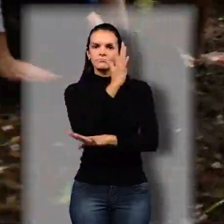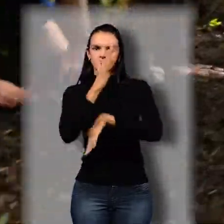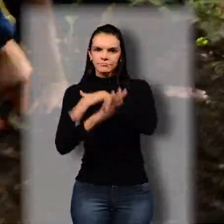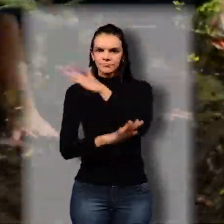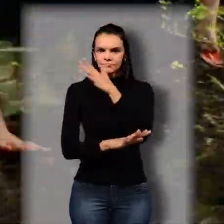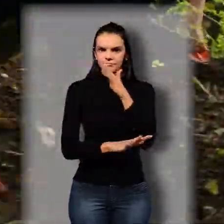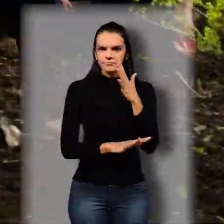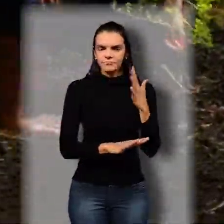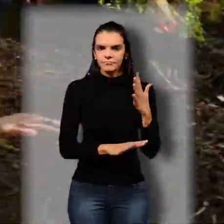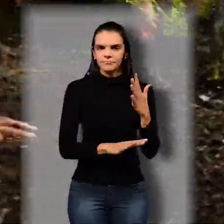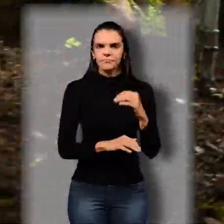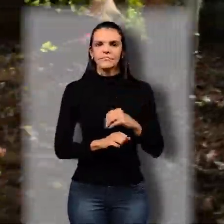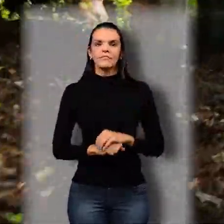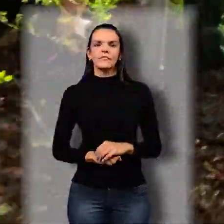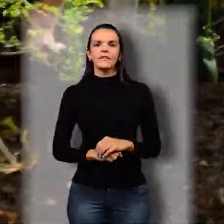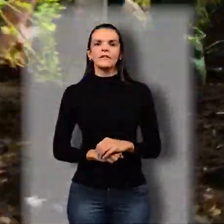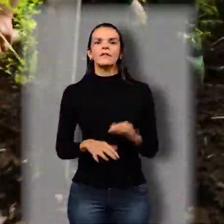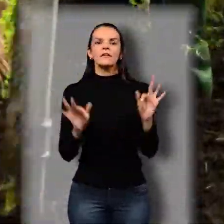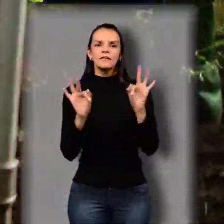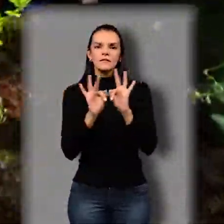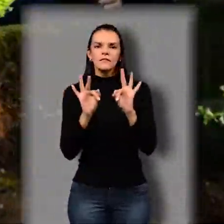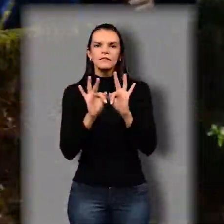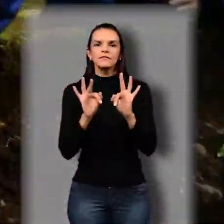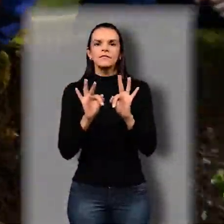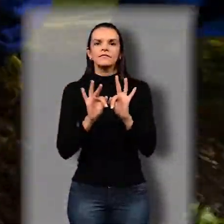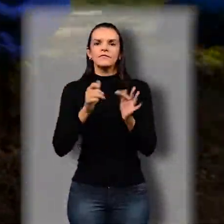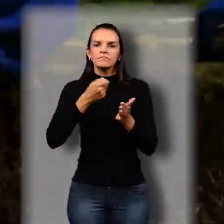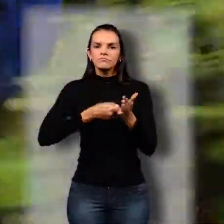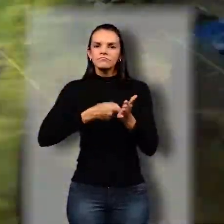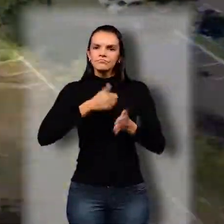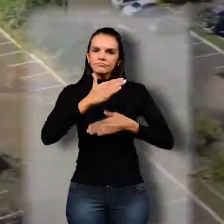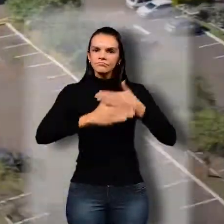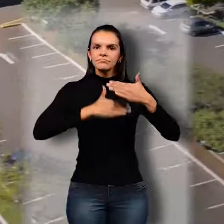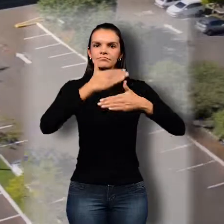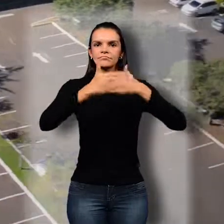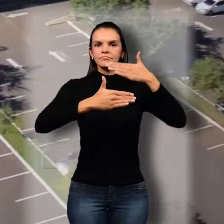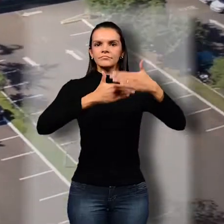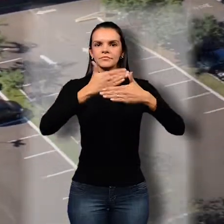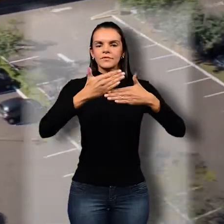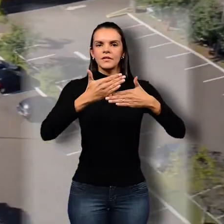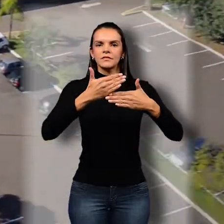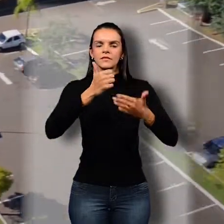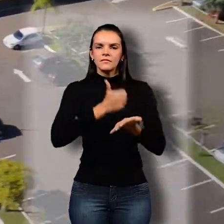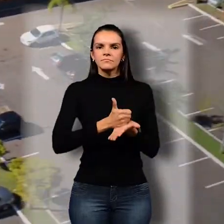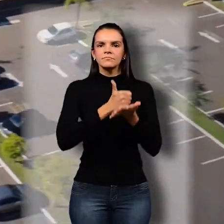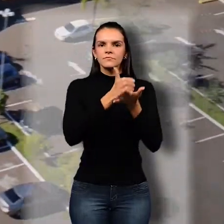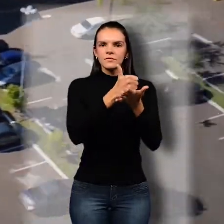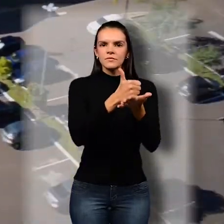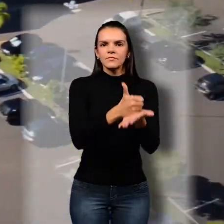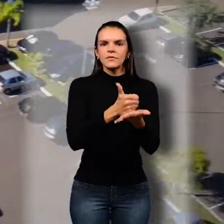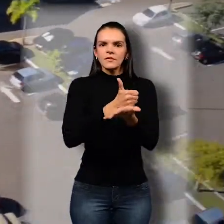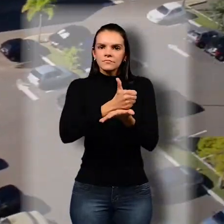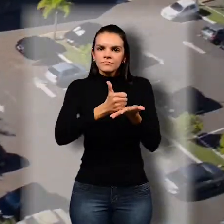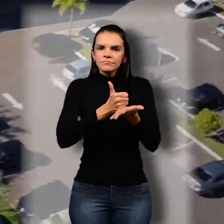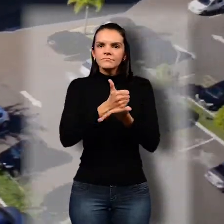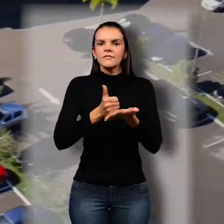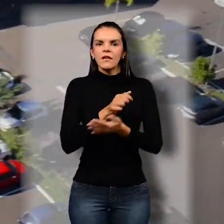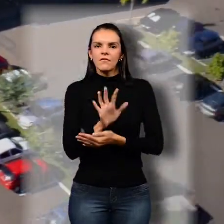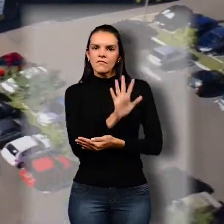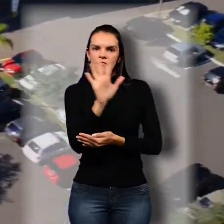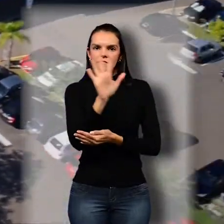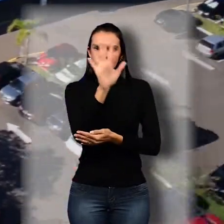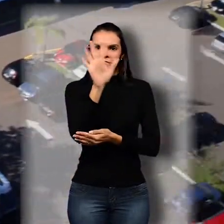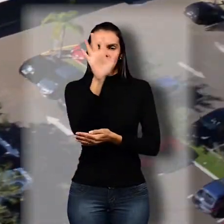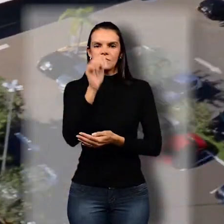instituição contribui para o desenvolvimento sustentável. Alicerçada em valores e princípios, a marca FEVALE